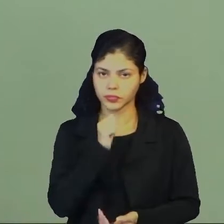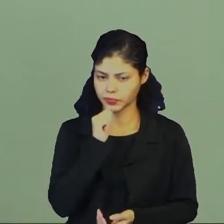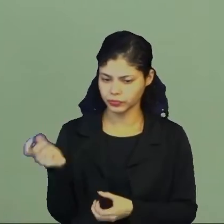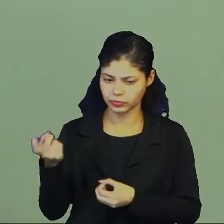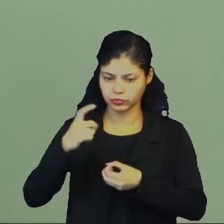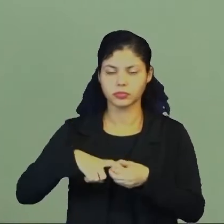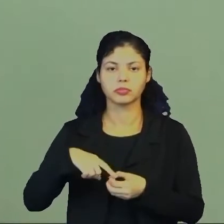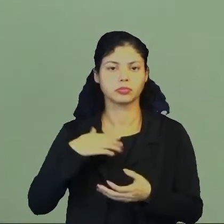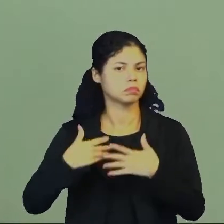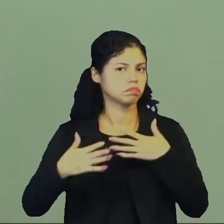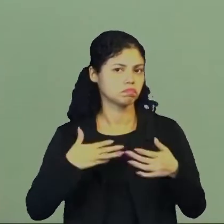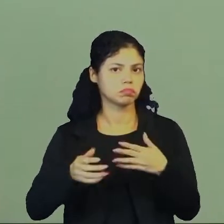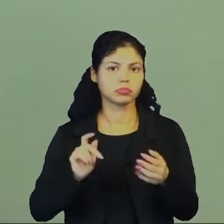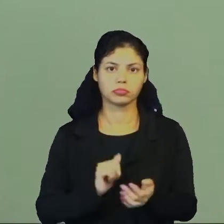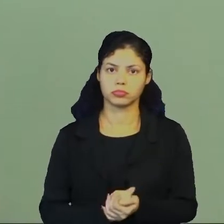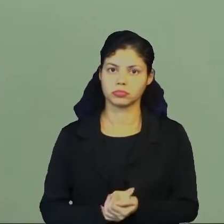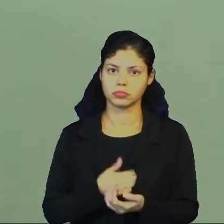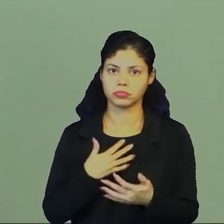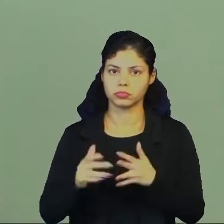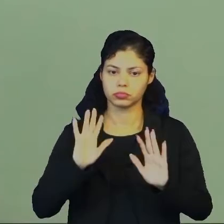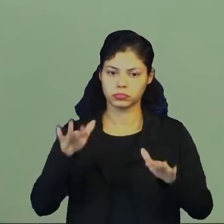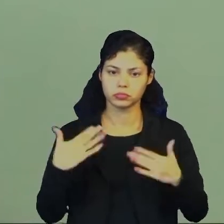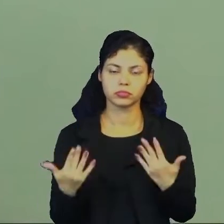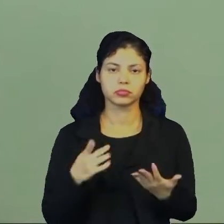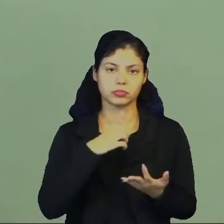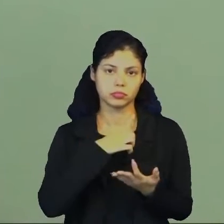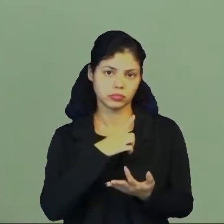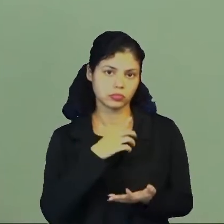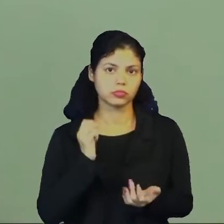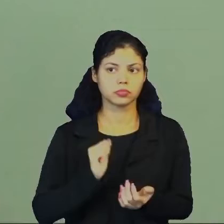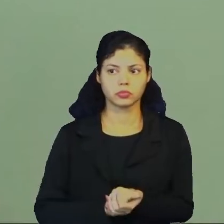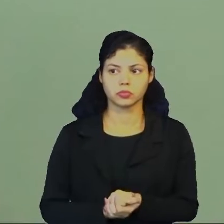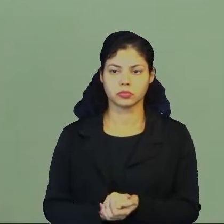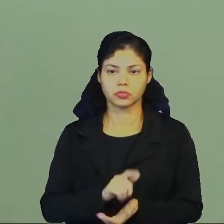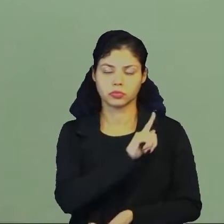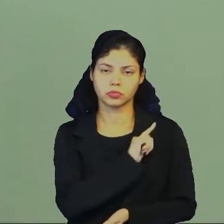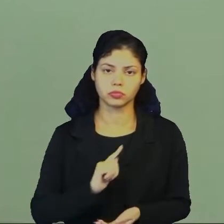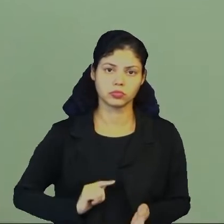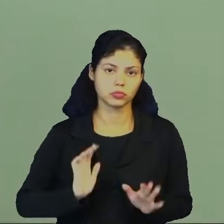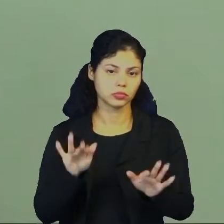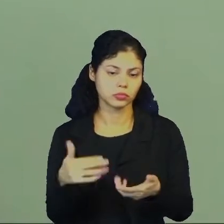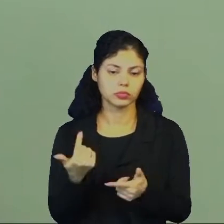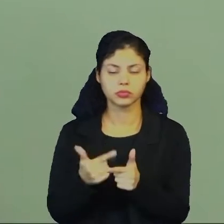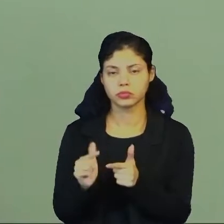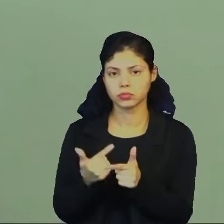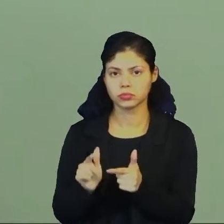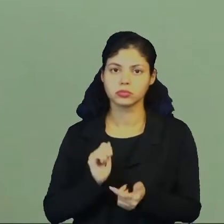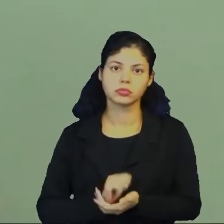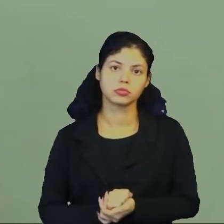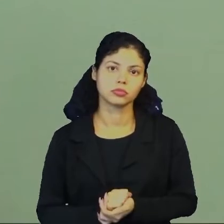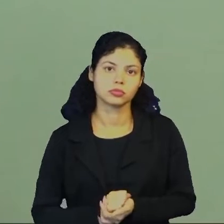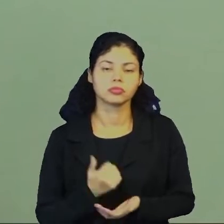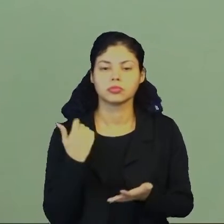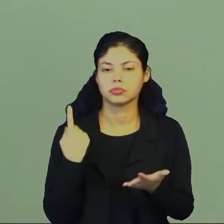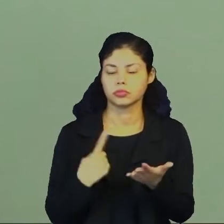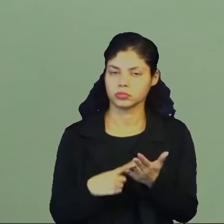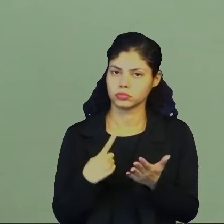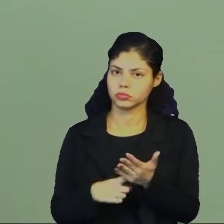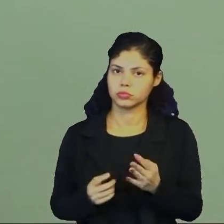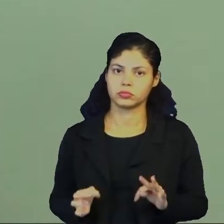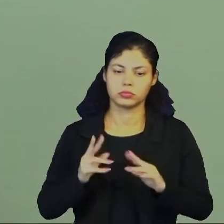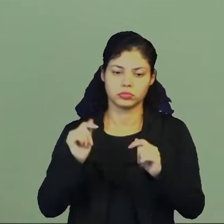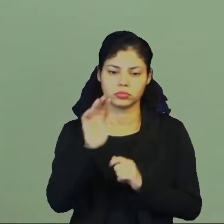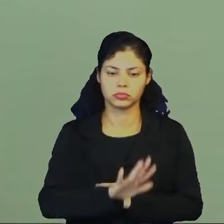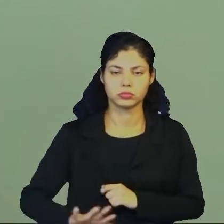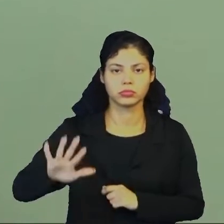voltada, independente, de qual seja o governo, de qual seja a situação, um compromisso de todas